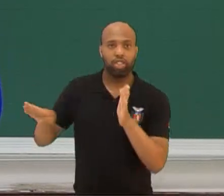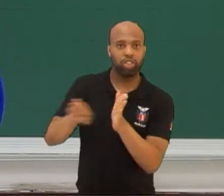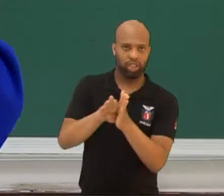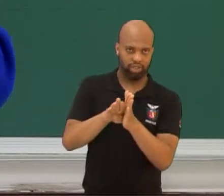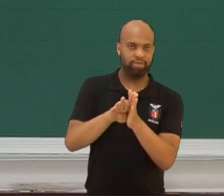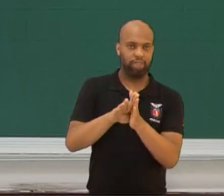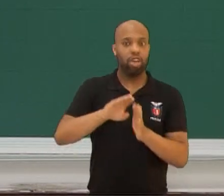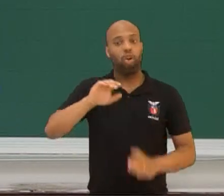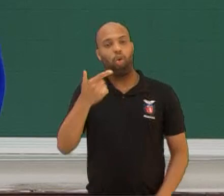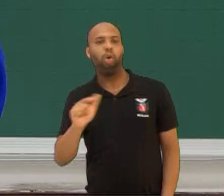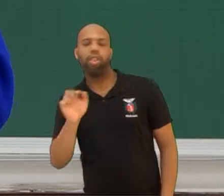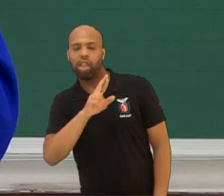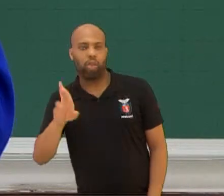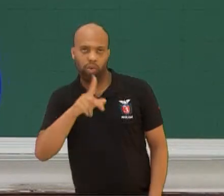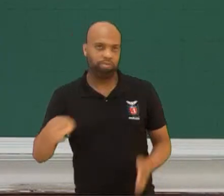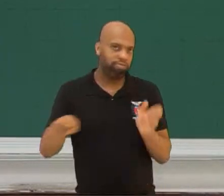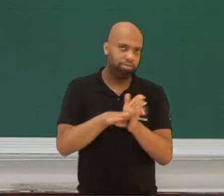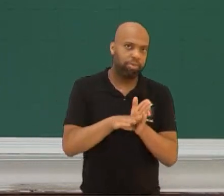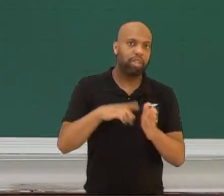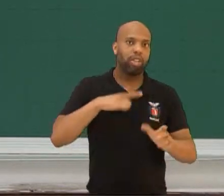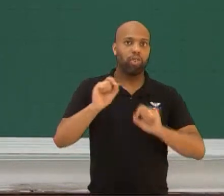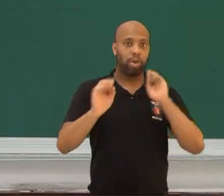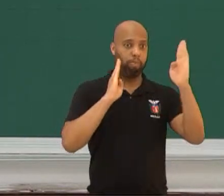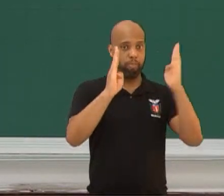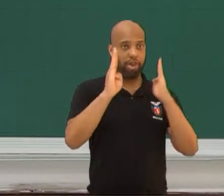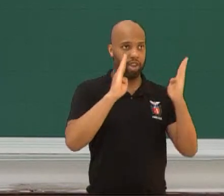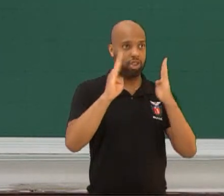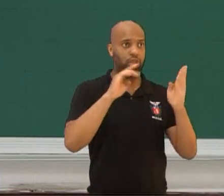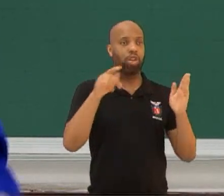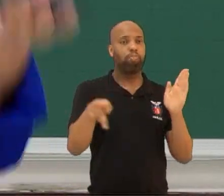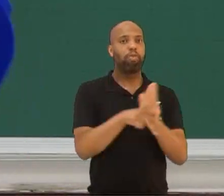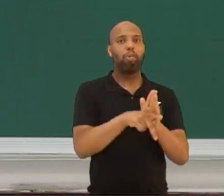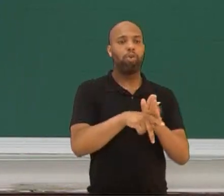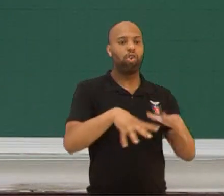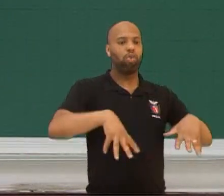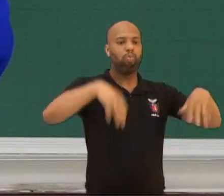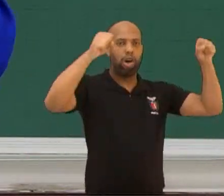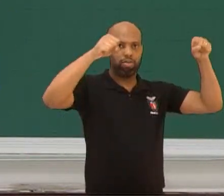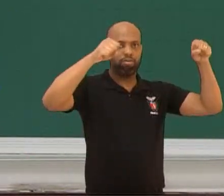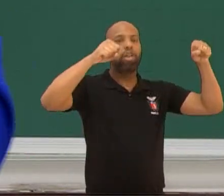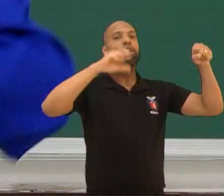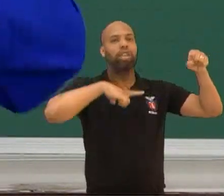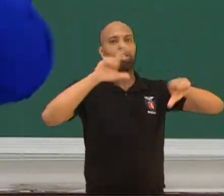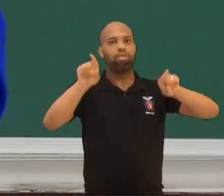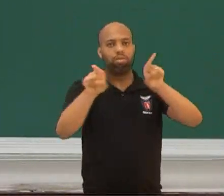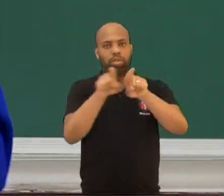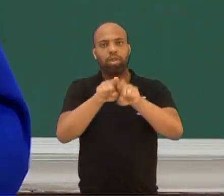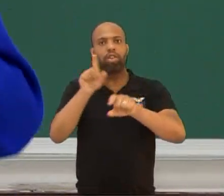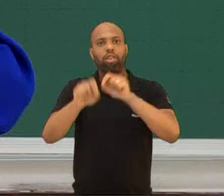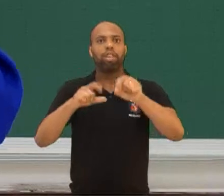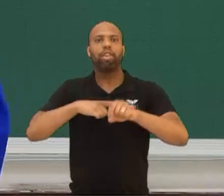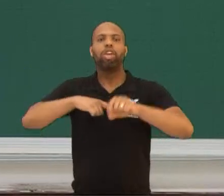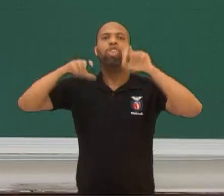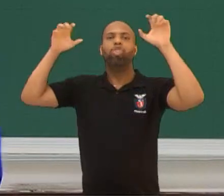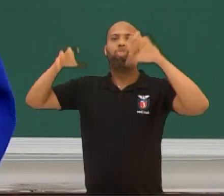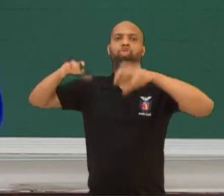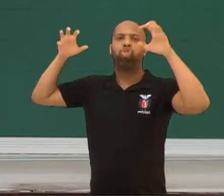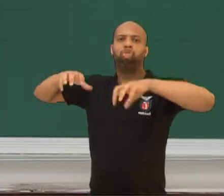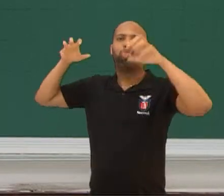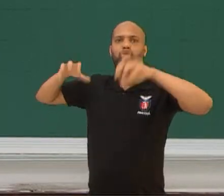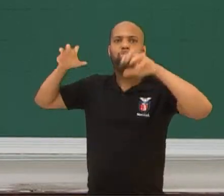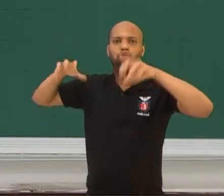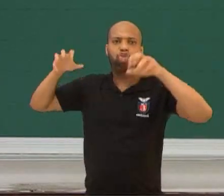não cheguem, ocasionando períodos sucessivos de ausência de chuva ou ainda presente com muita quantidade de